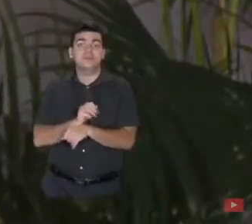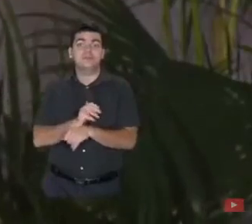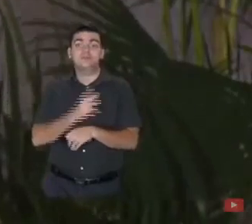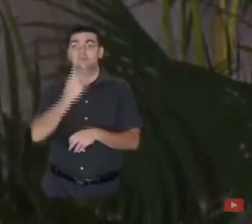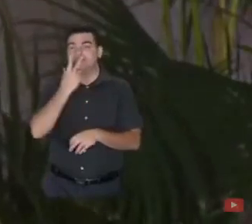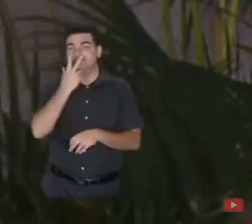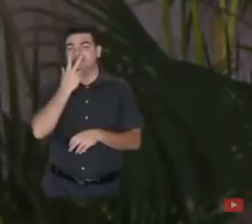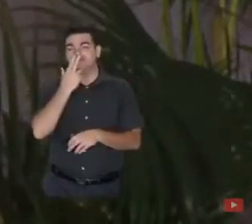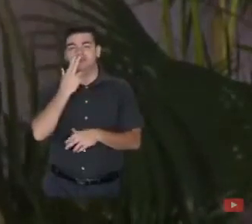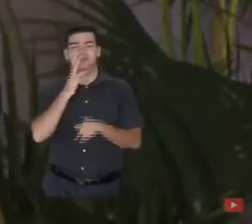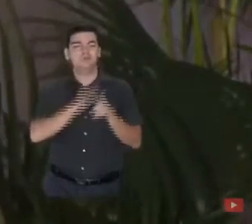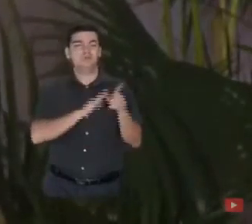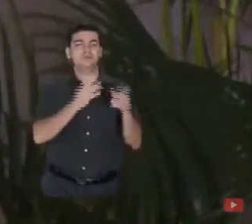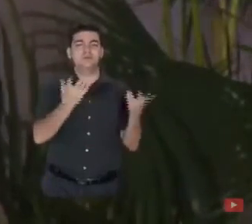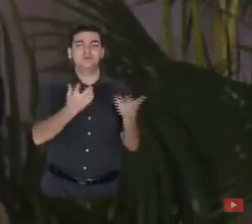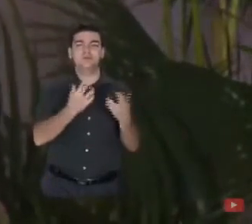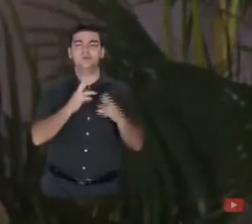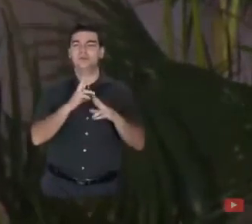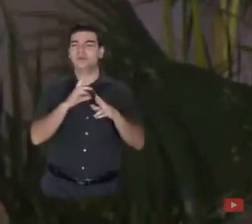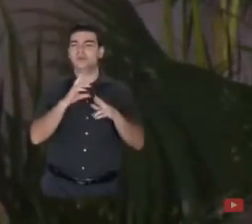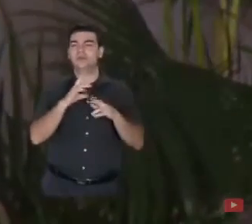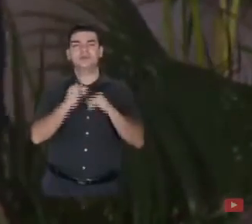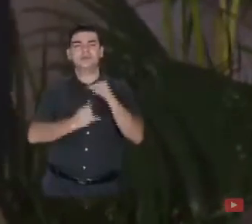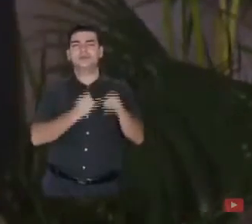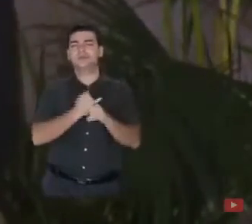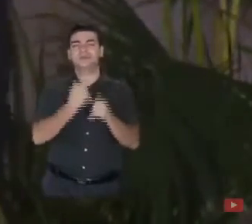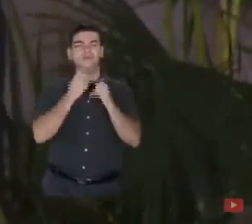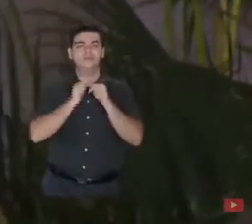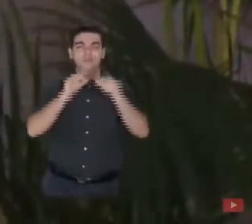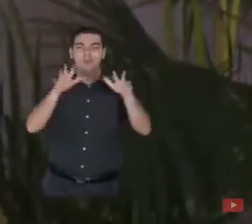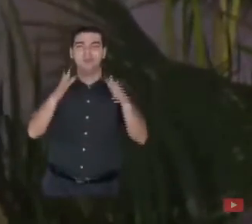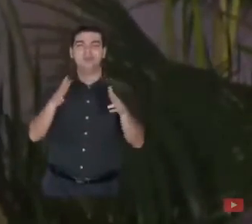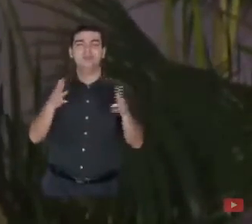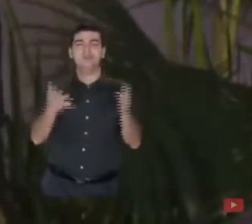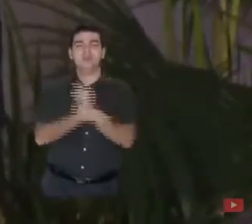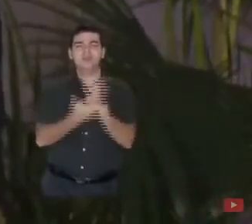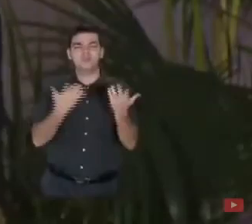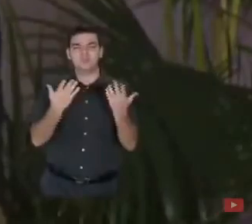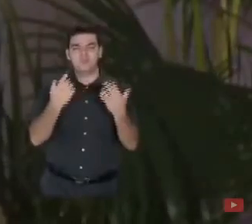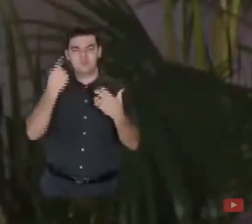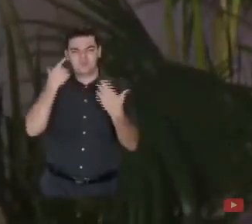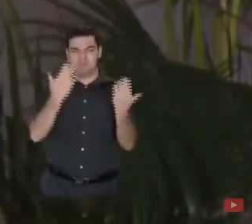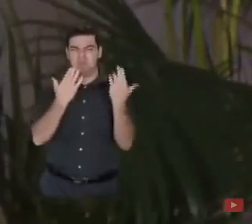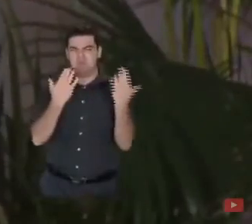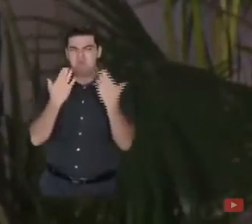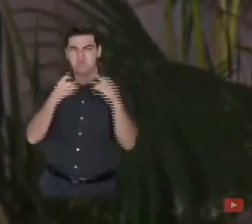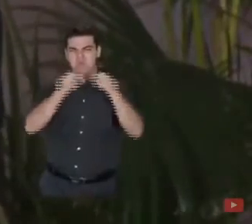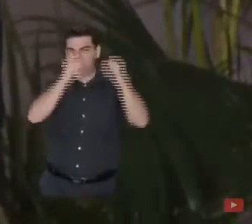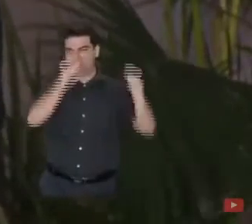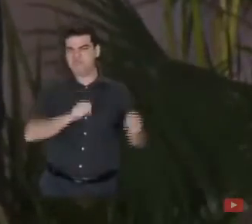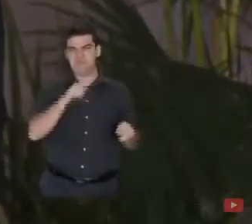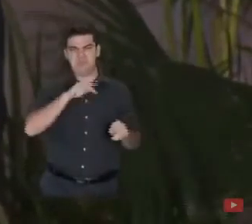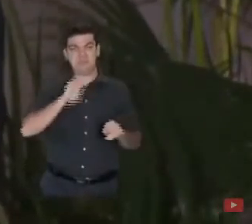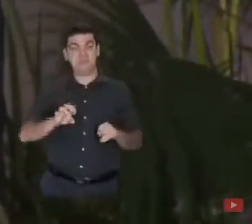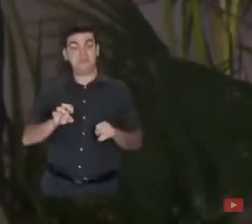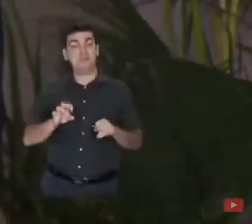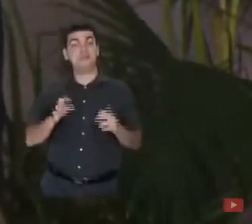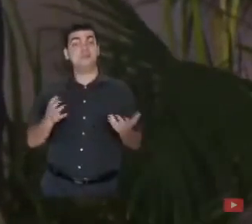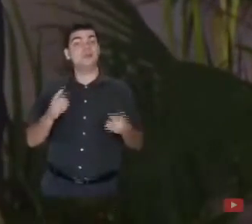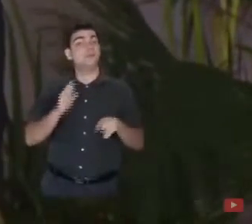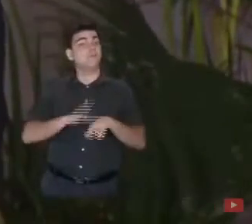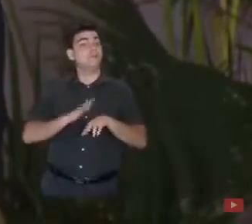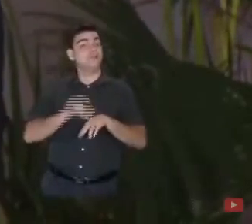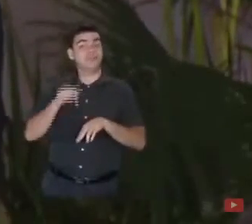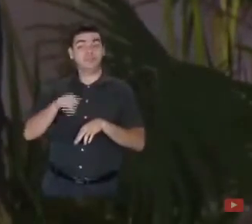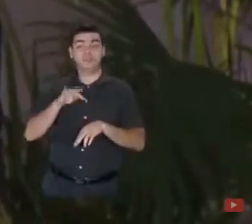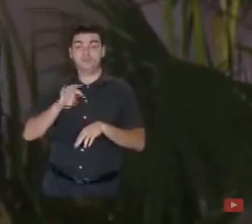uma bola de neve de várias teorias, né, que botam em xeque o sistema. O senhor já falou que não manda, né, no pensamento de ninguém. Mas o que o